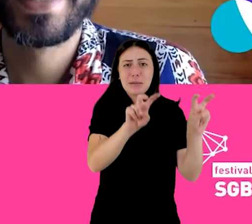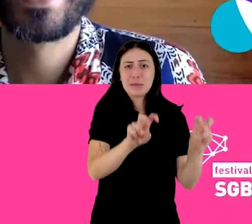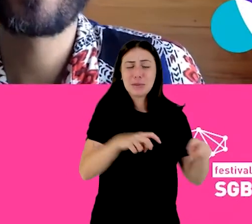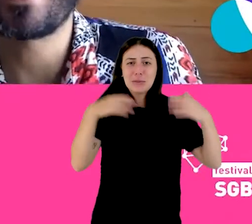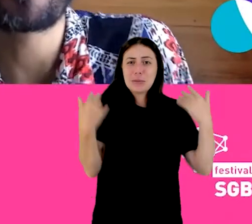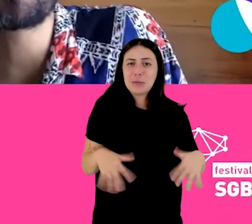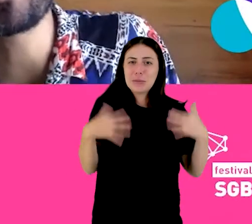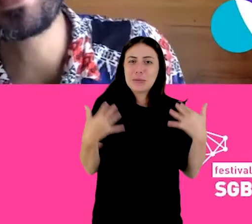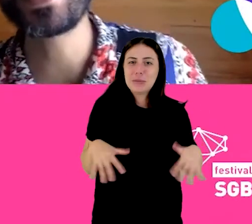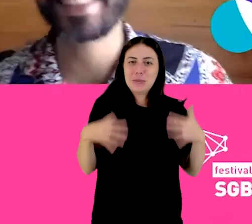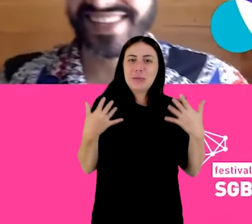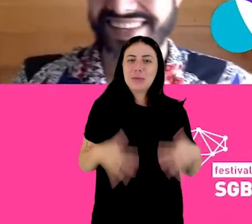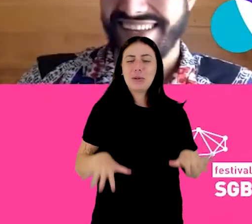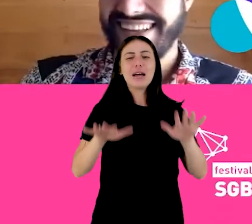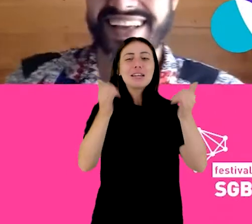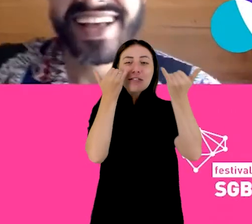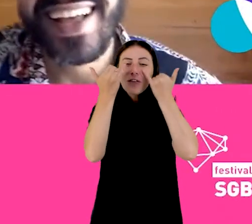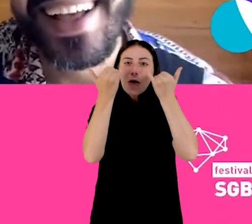é uma delícia. É muito